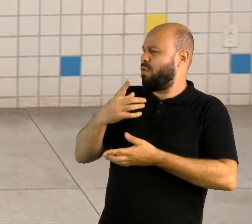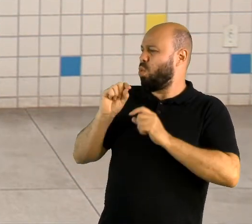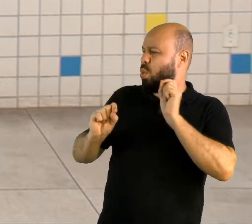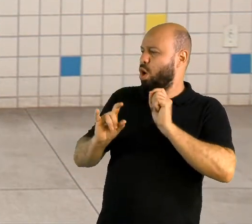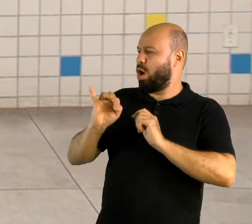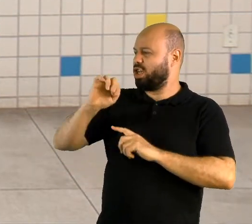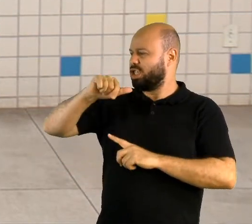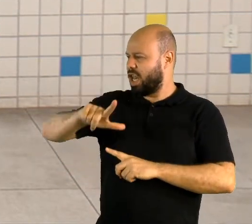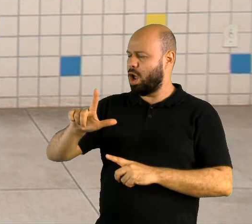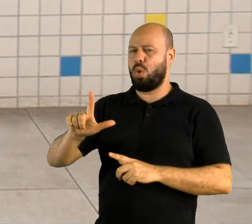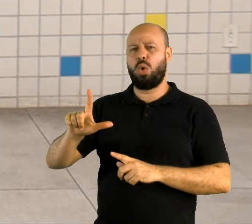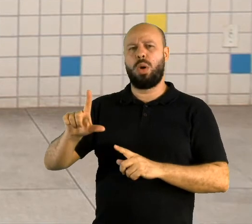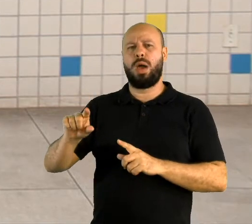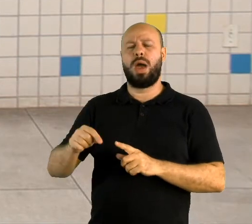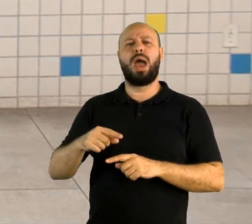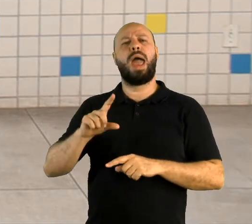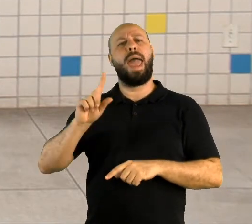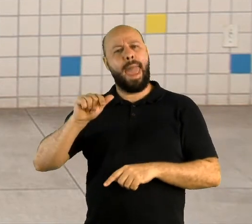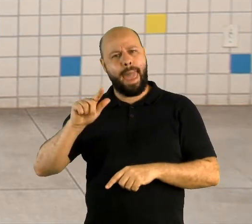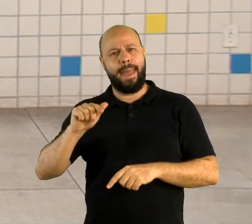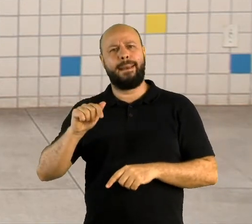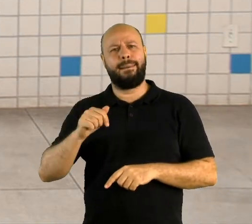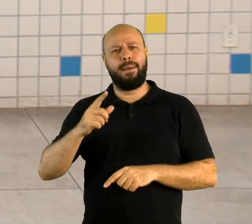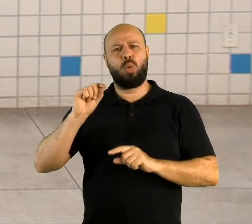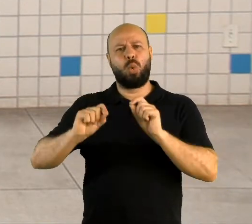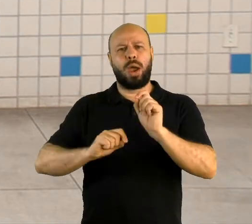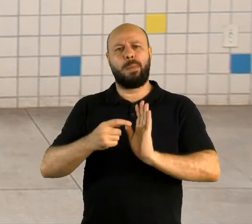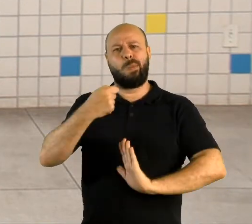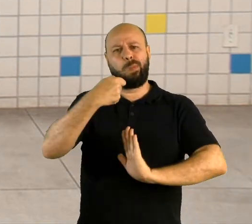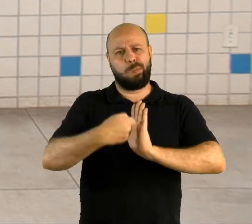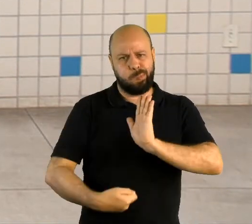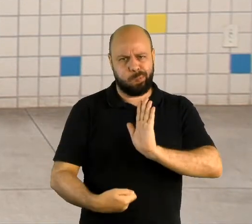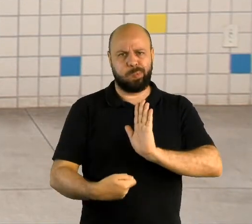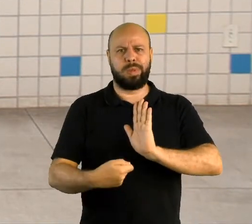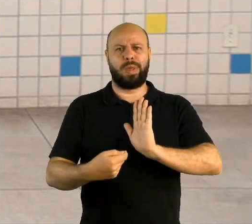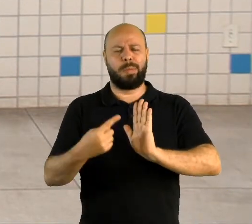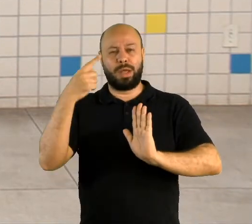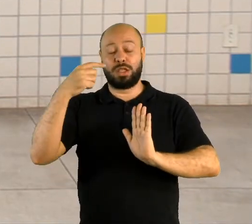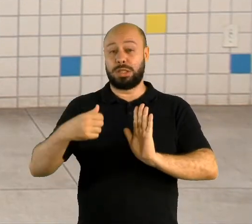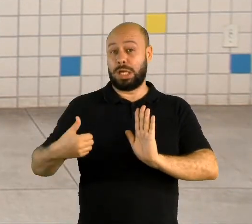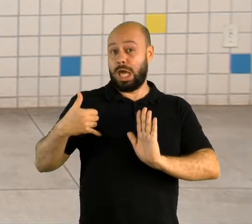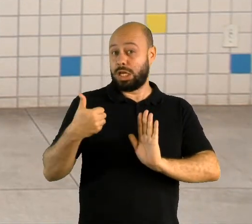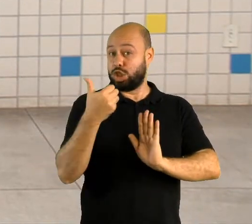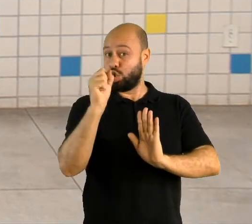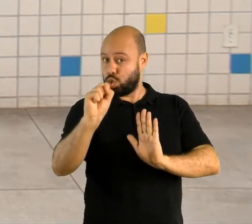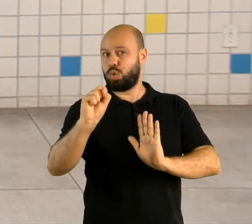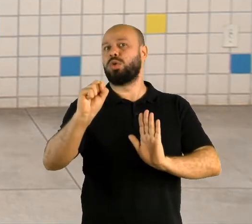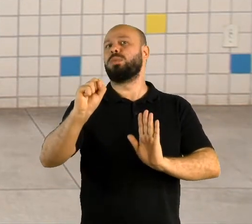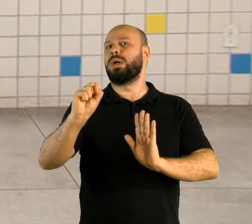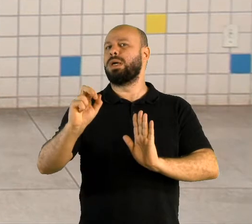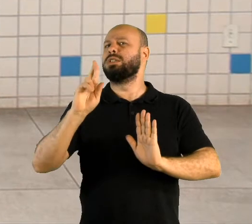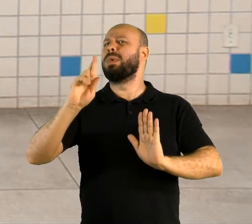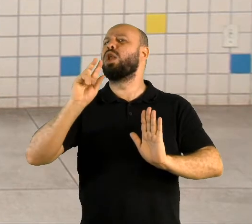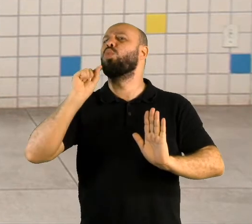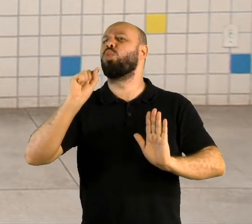original esperar ideias originais de redações de estudantes de 18 anos? Ou